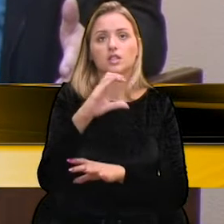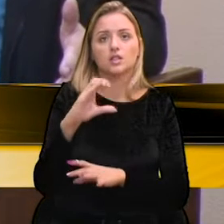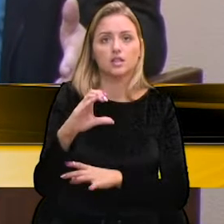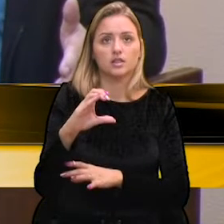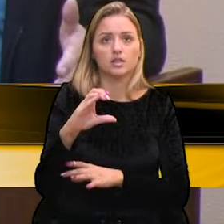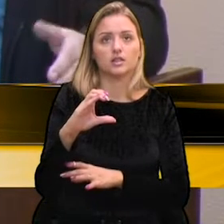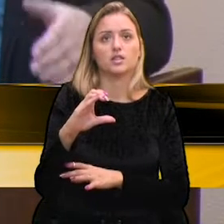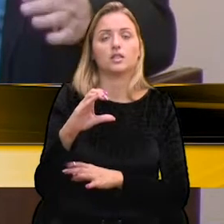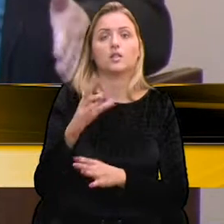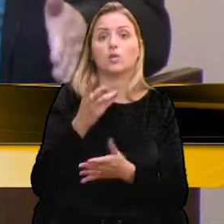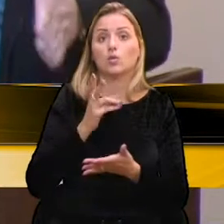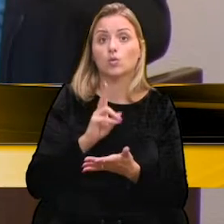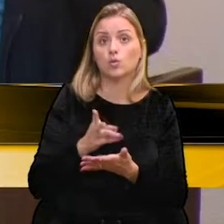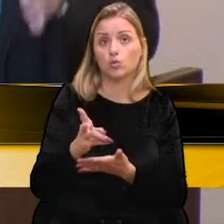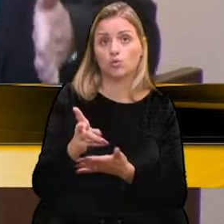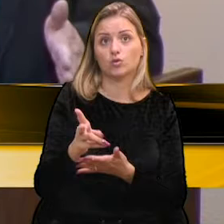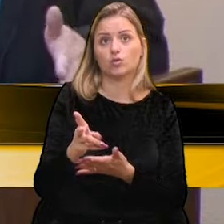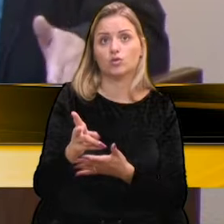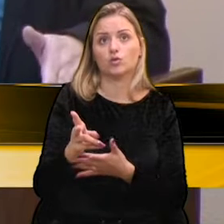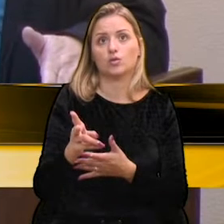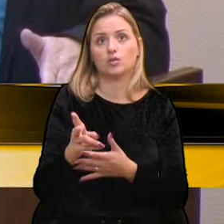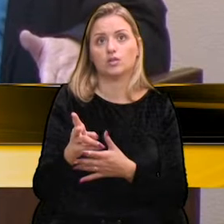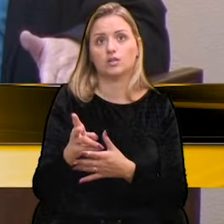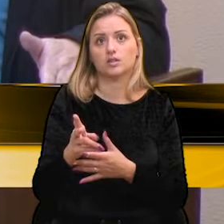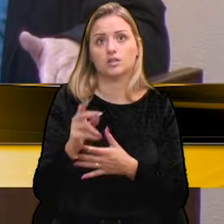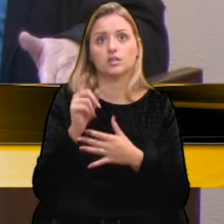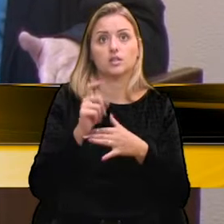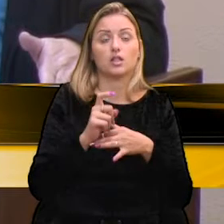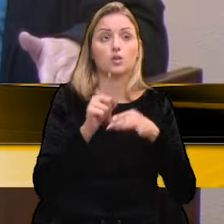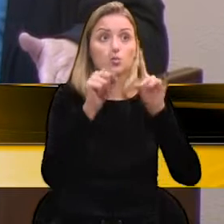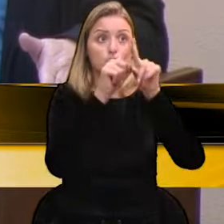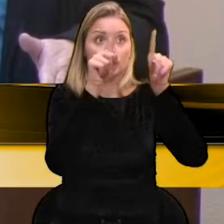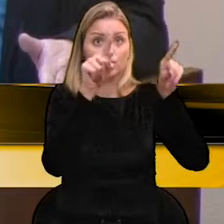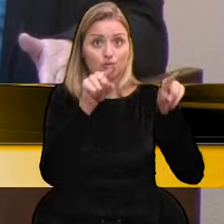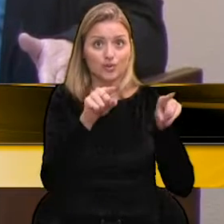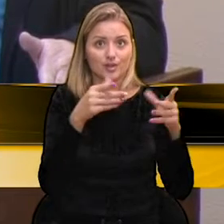confiança sejam ocupados por servidores efetivos.